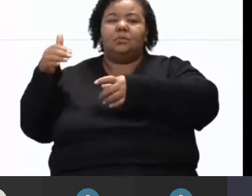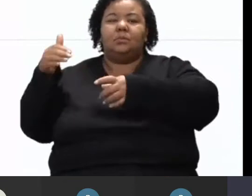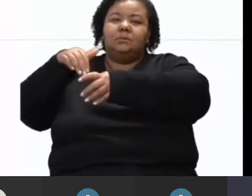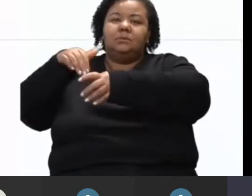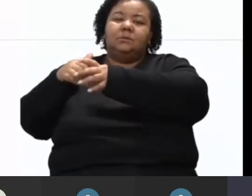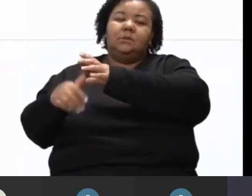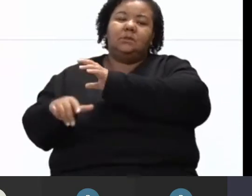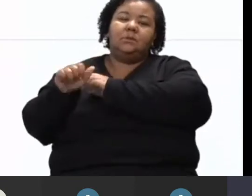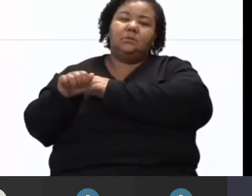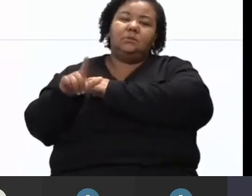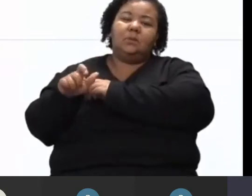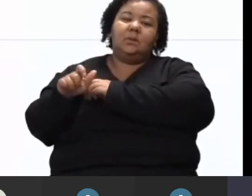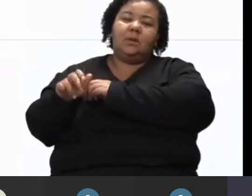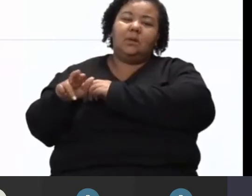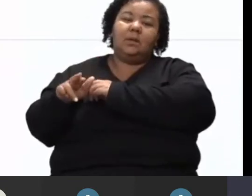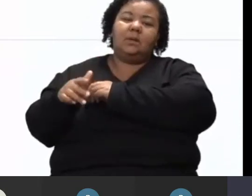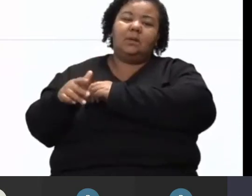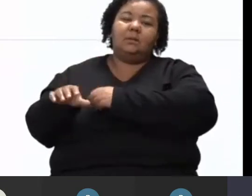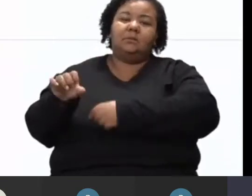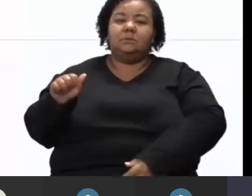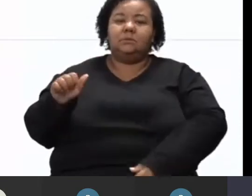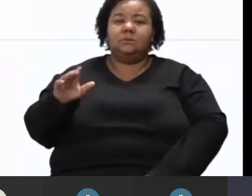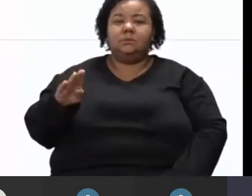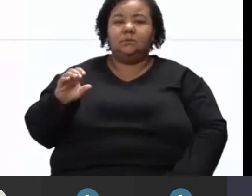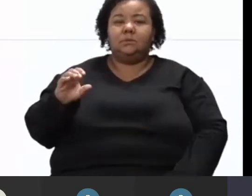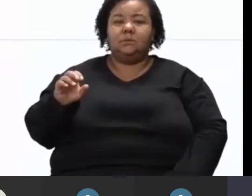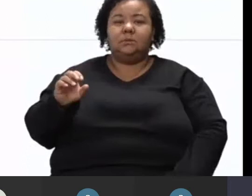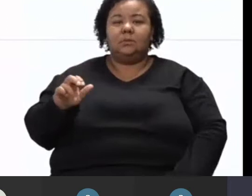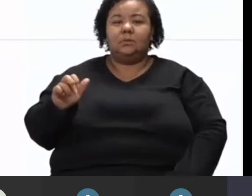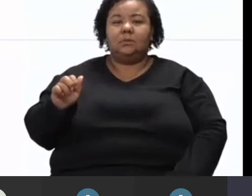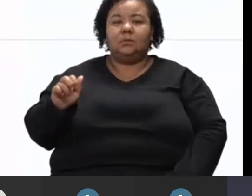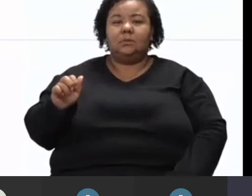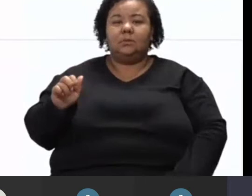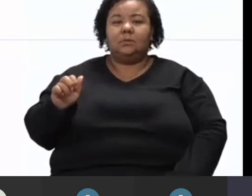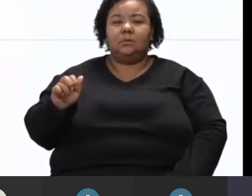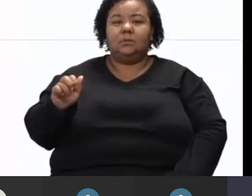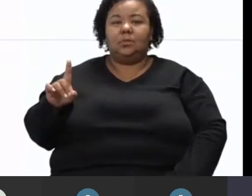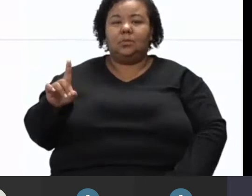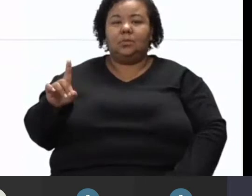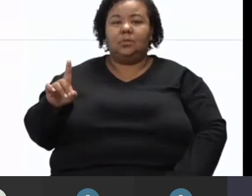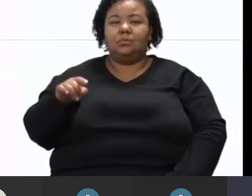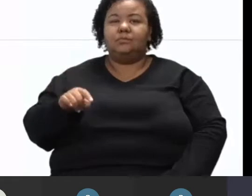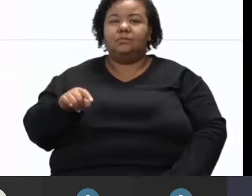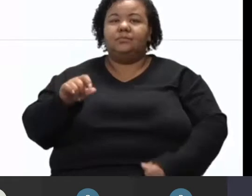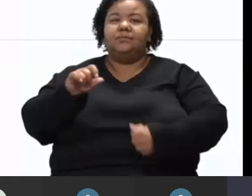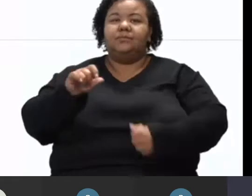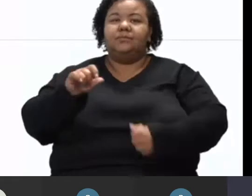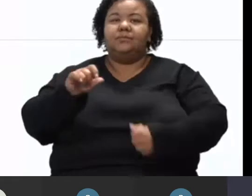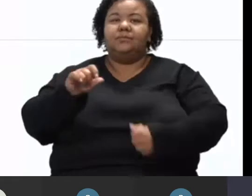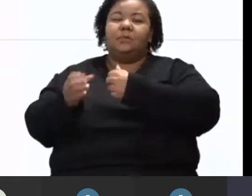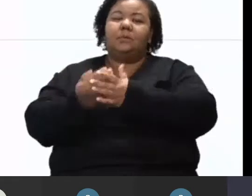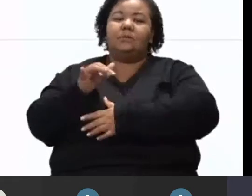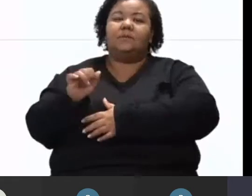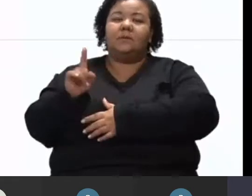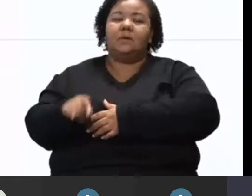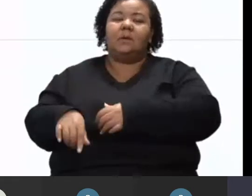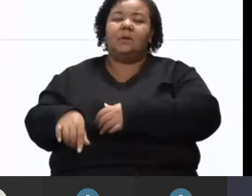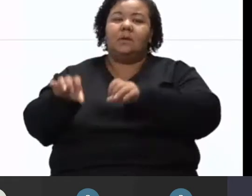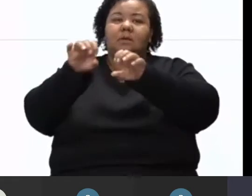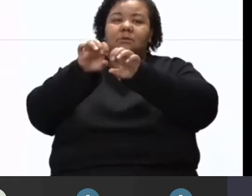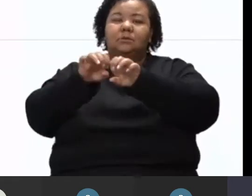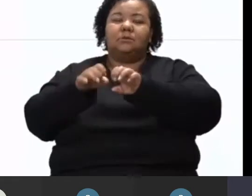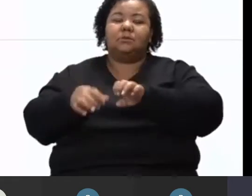fungo filamentoso. Esse fungo filamentoso, ele produz hifas. E as hifas, elas são estruturas alongadas